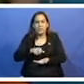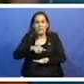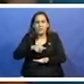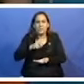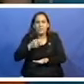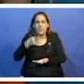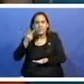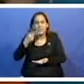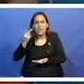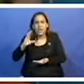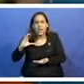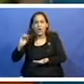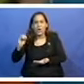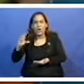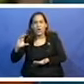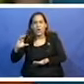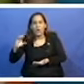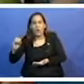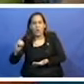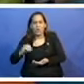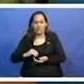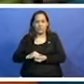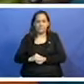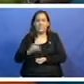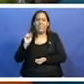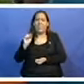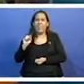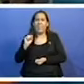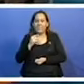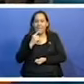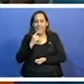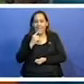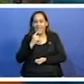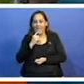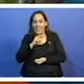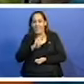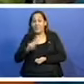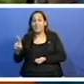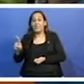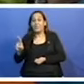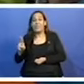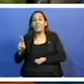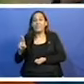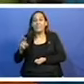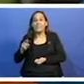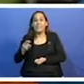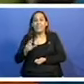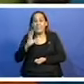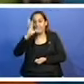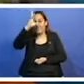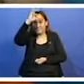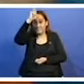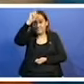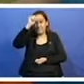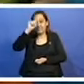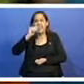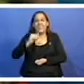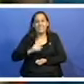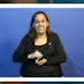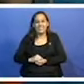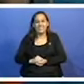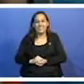cocó, cocoró, cocó. Quem ser? O nome dela é a galinha, que